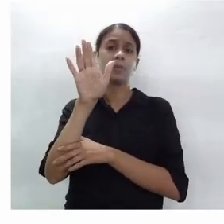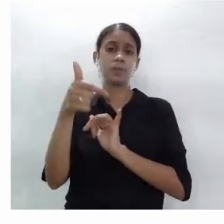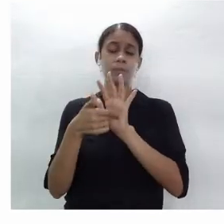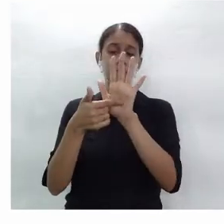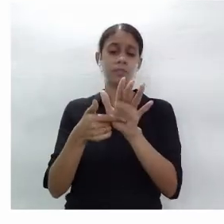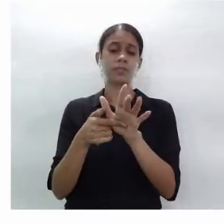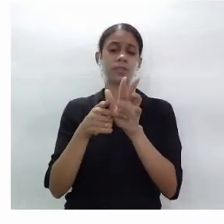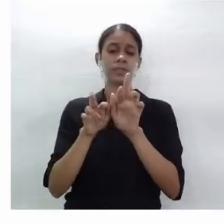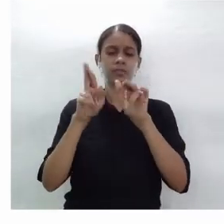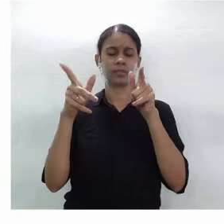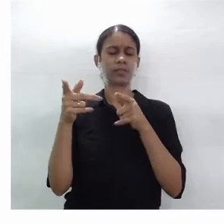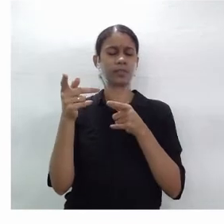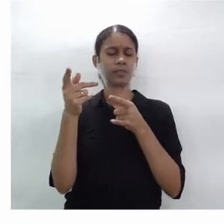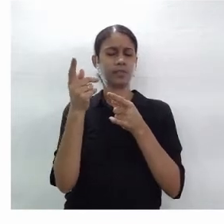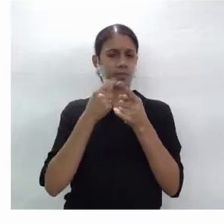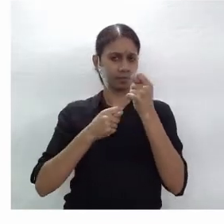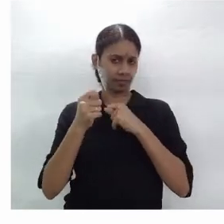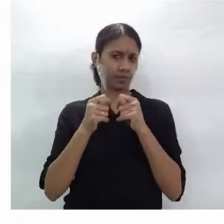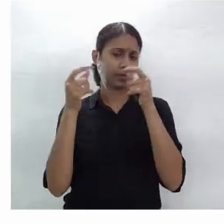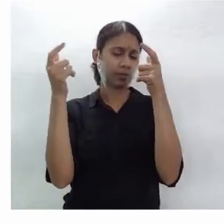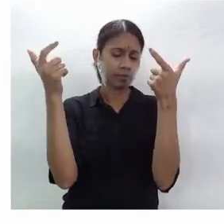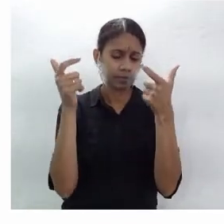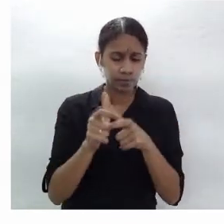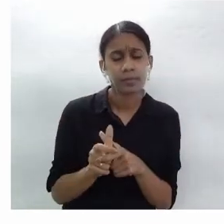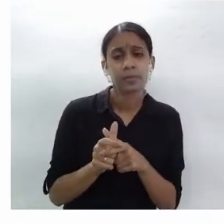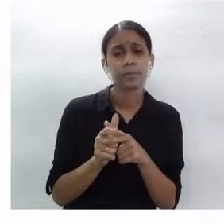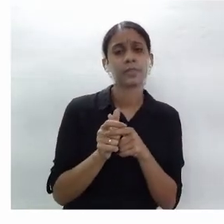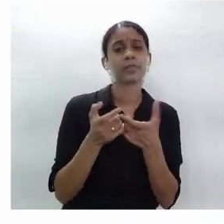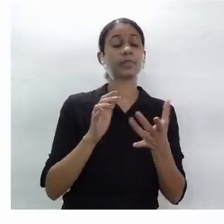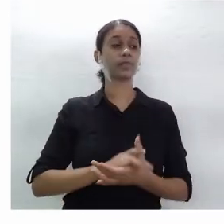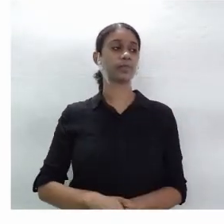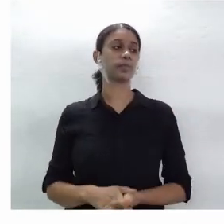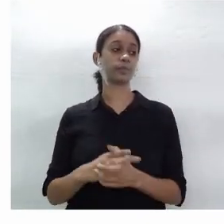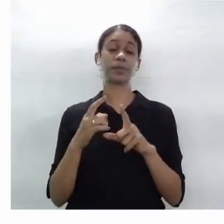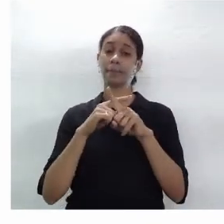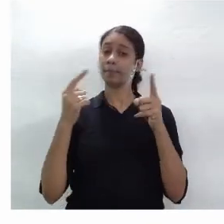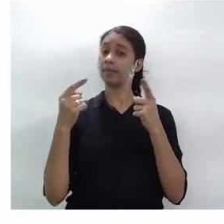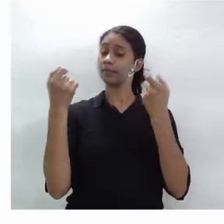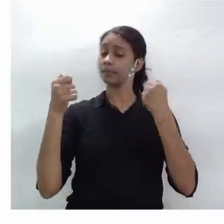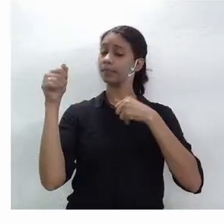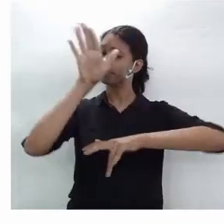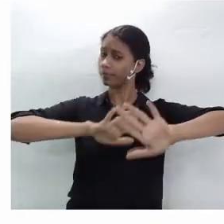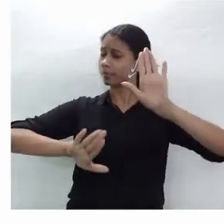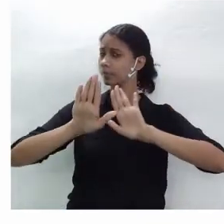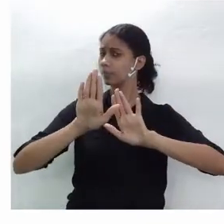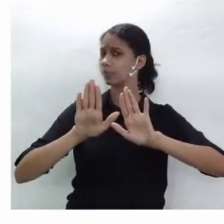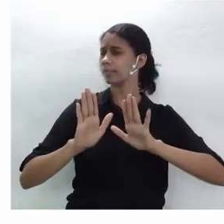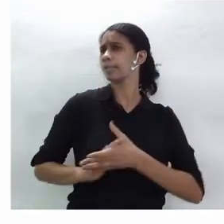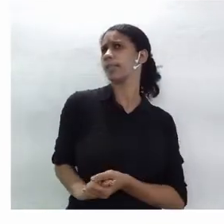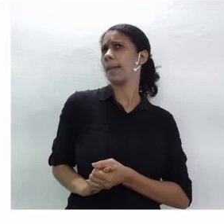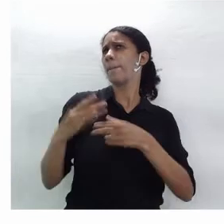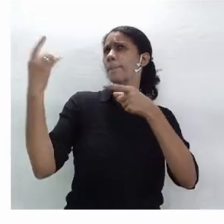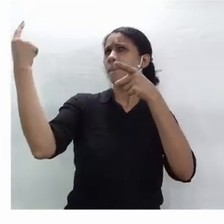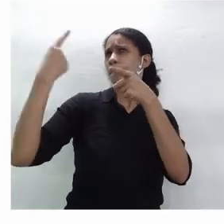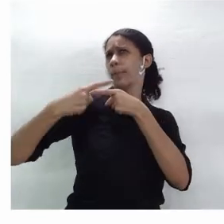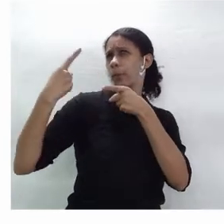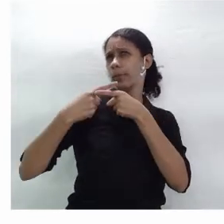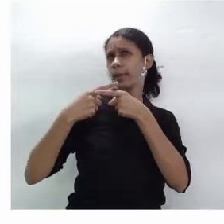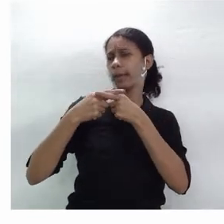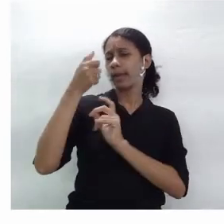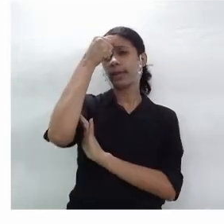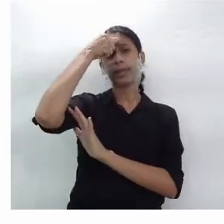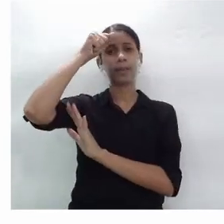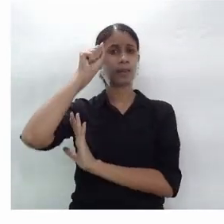são menores. Mas aí vem um certo alerta. Professor, mas por que ali na